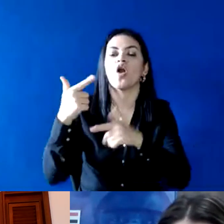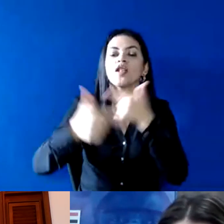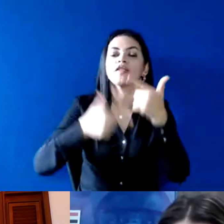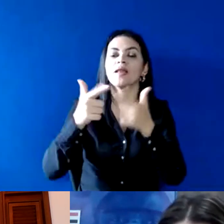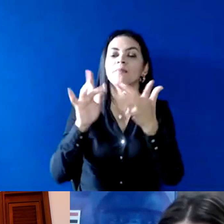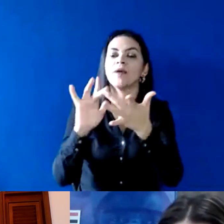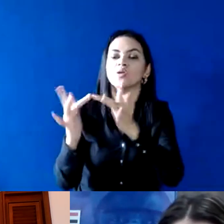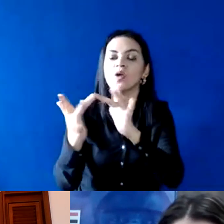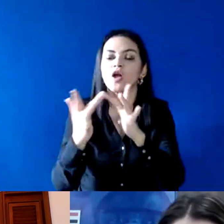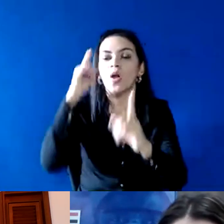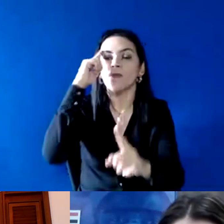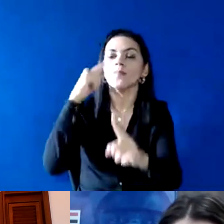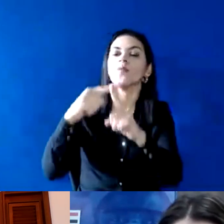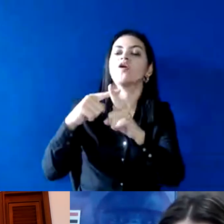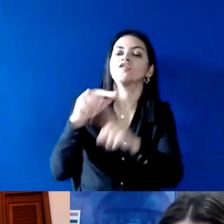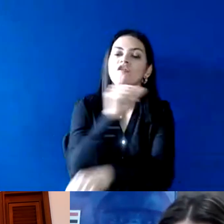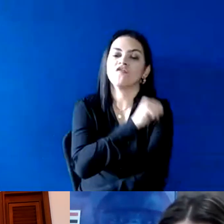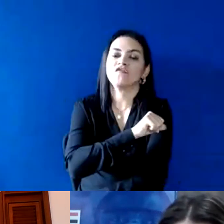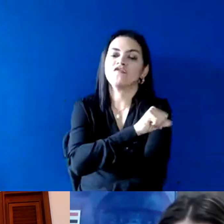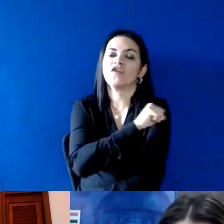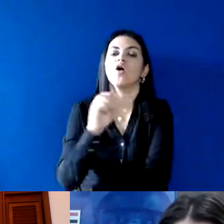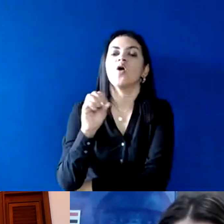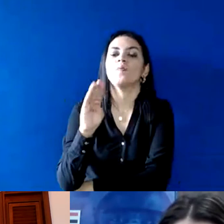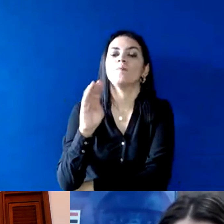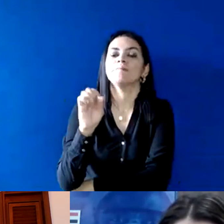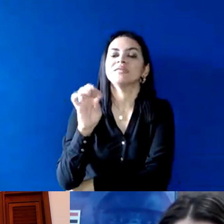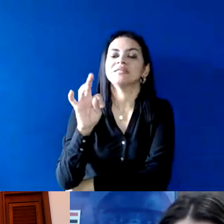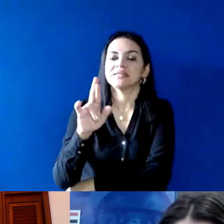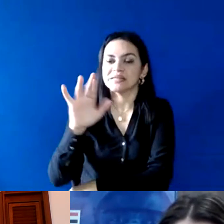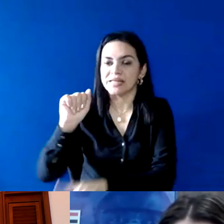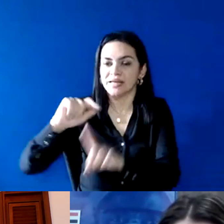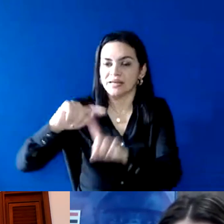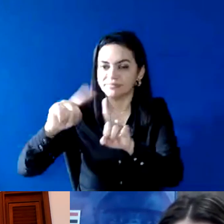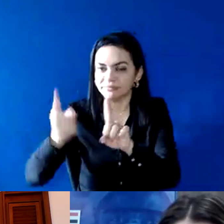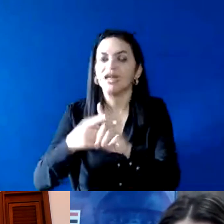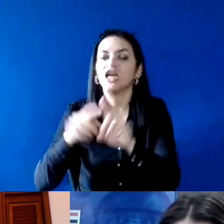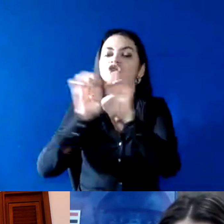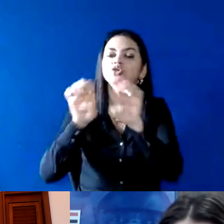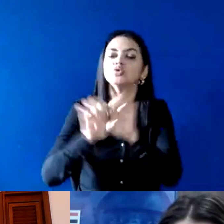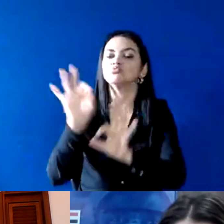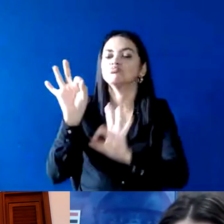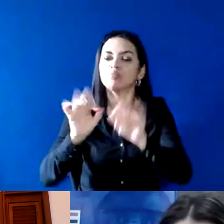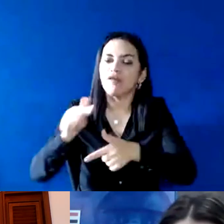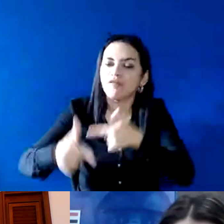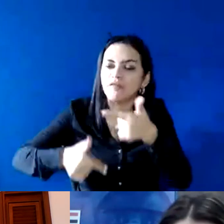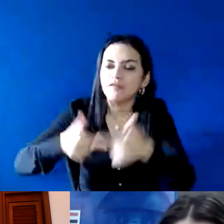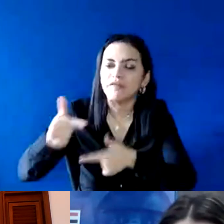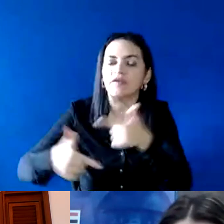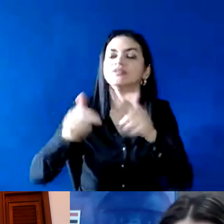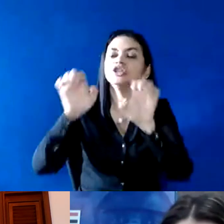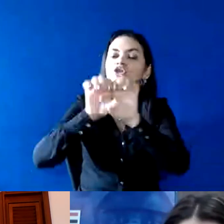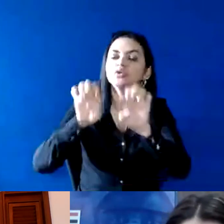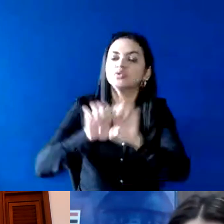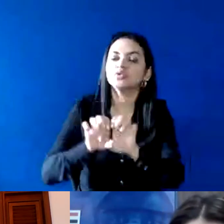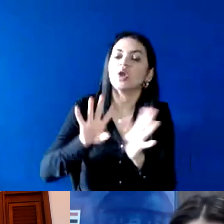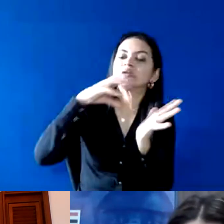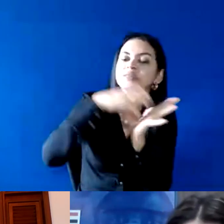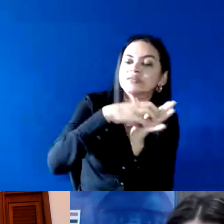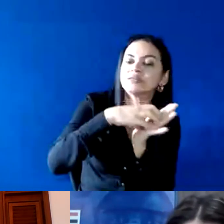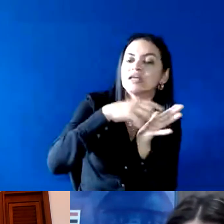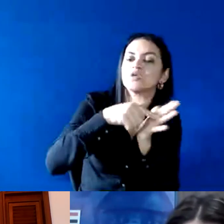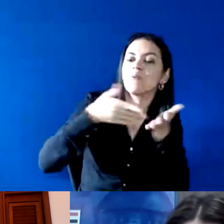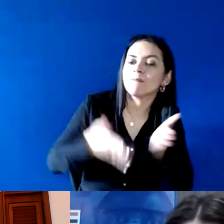rede, potencialização da enfermagem obstétrica, estruturação de serviços, estruturação do centro de parto